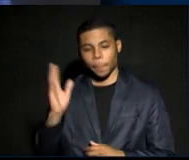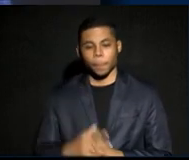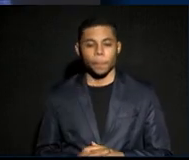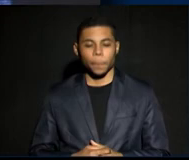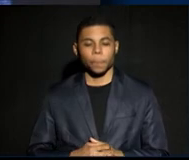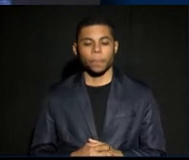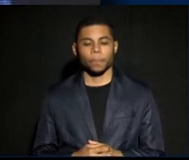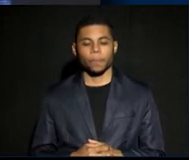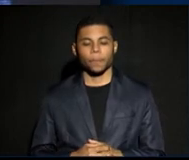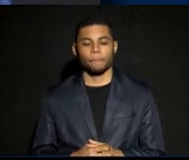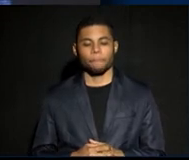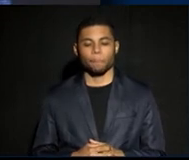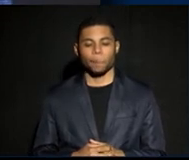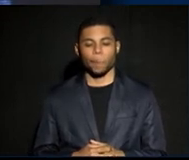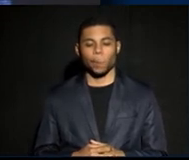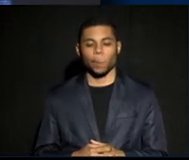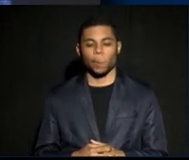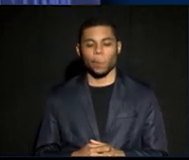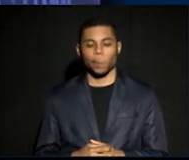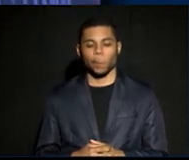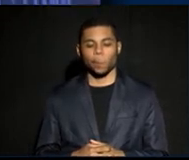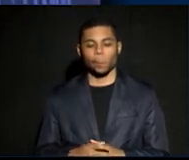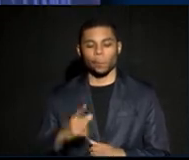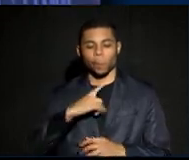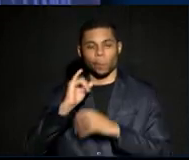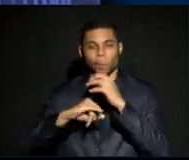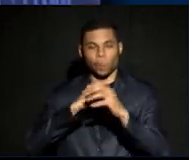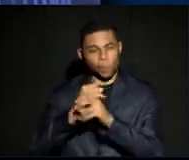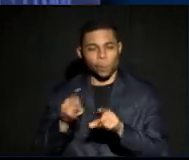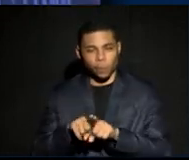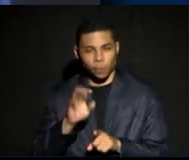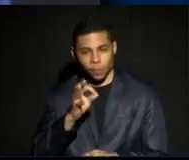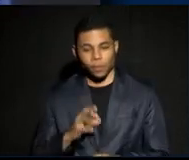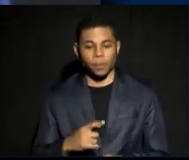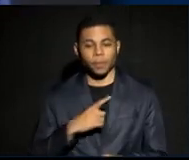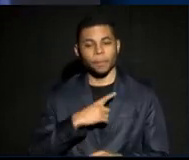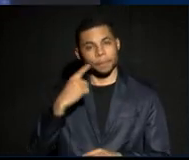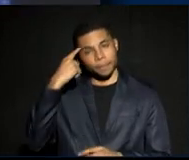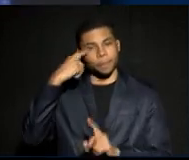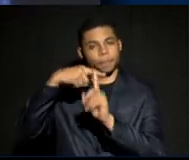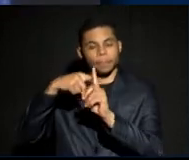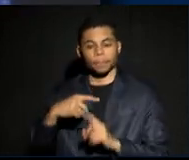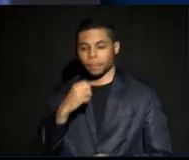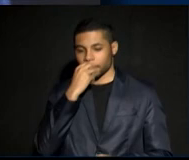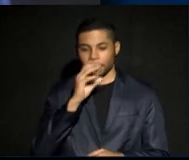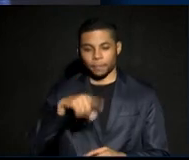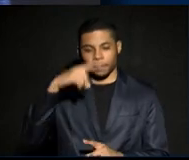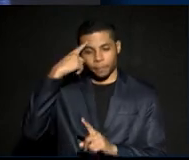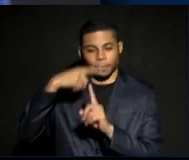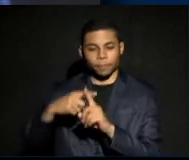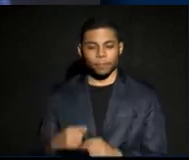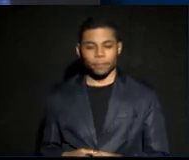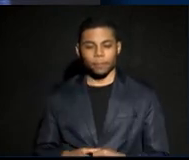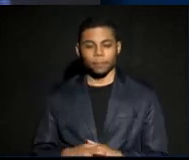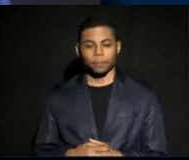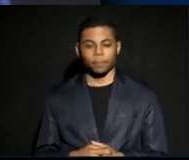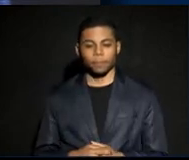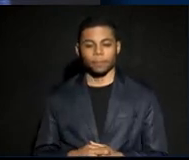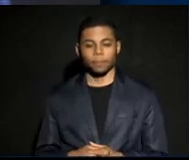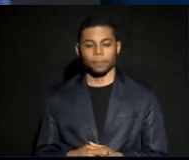despedida o Mack online também minha mensagem é de otimismo é de otimismo